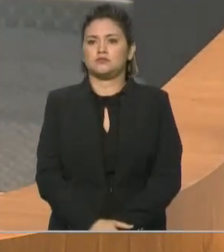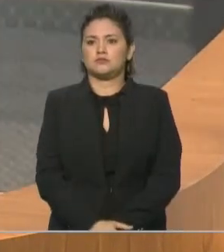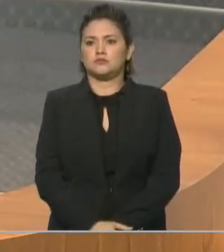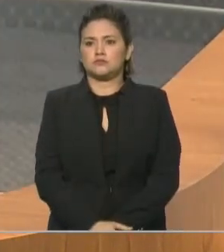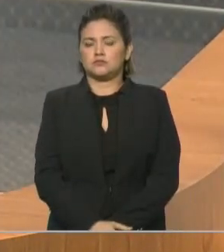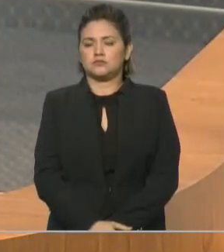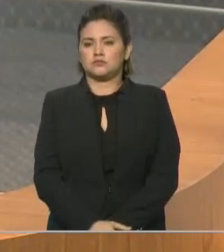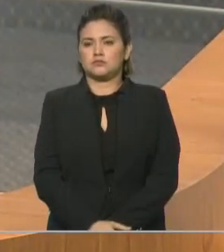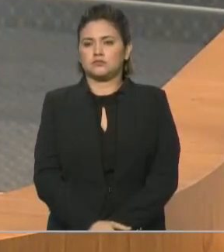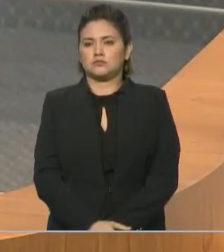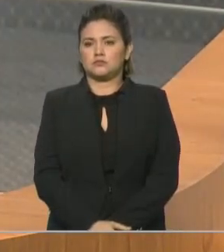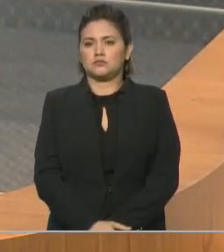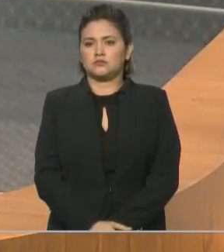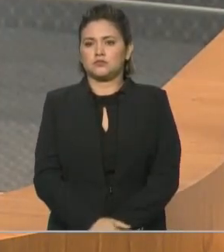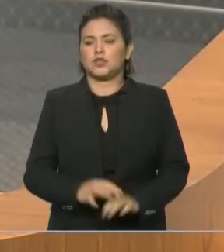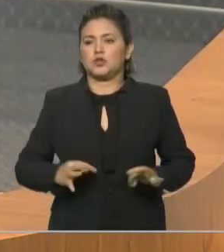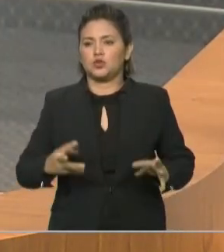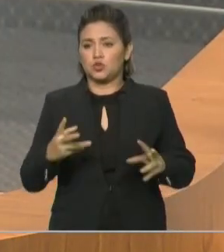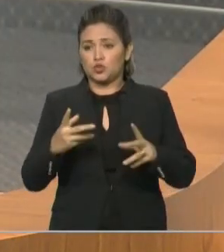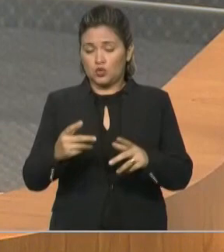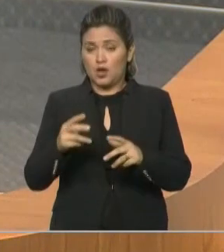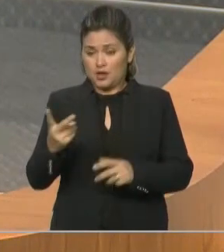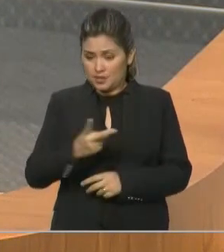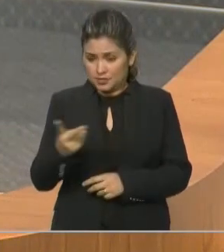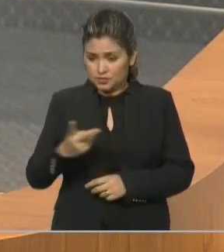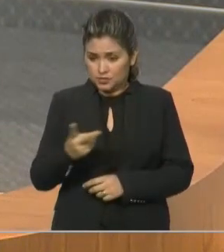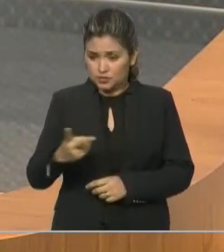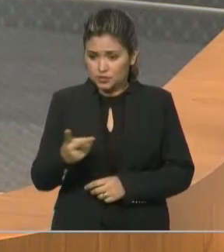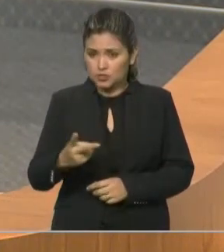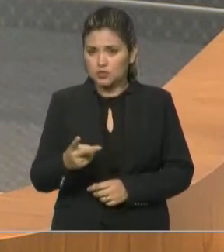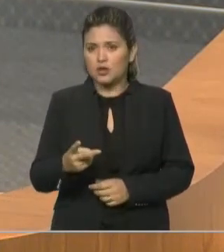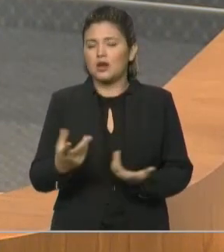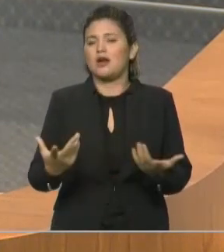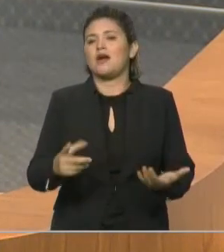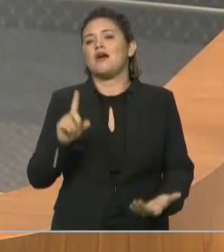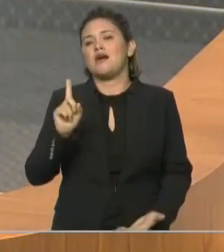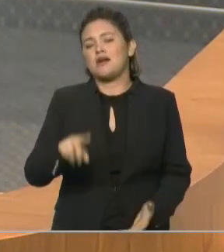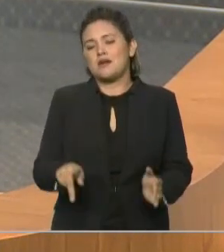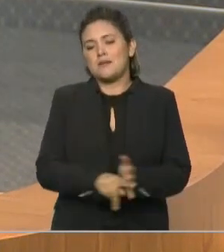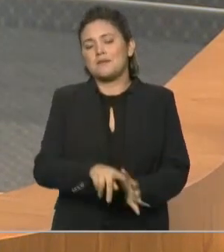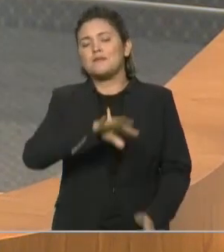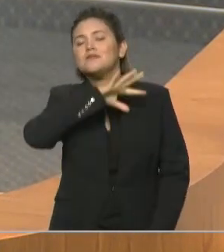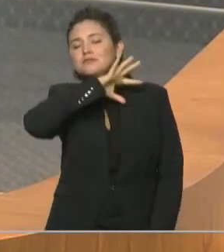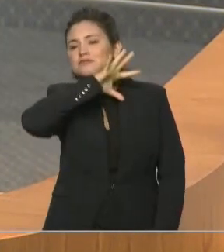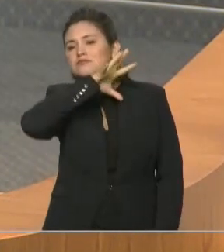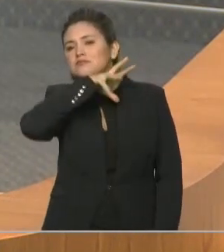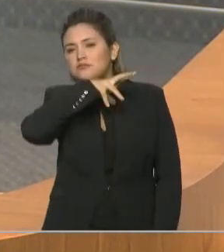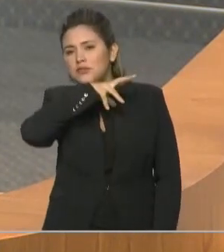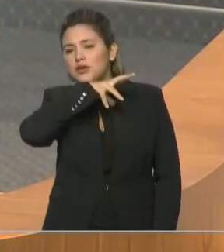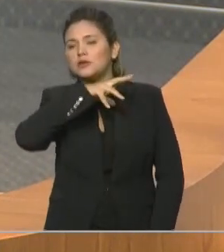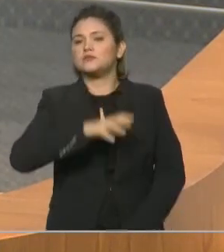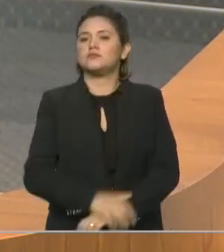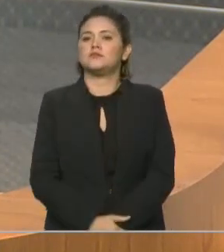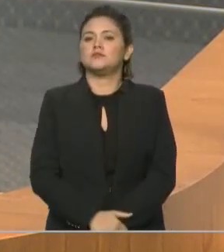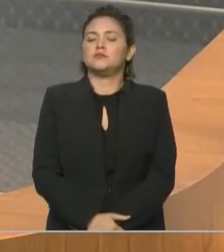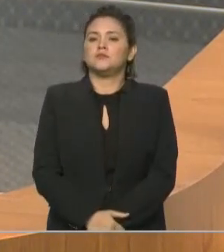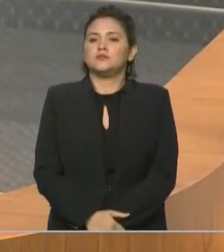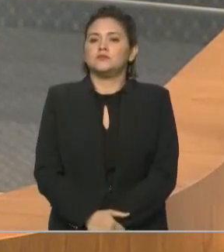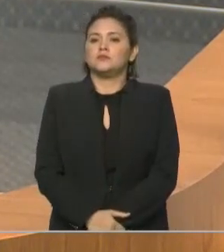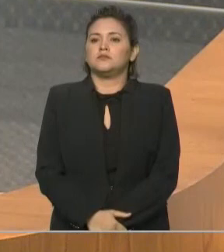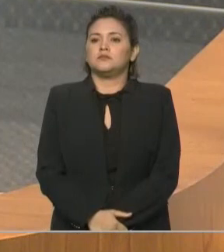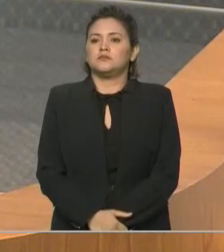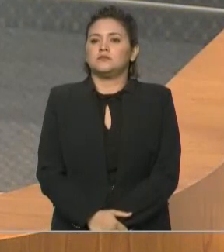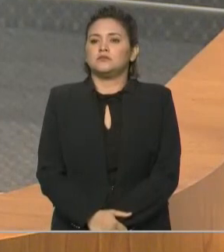informação técnica. Todas 2 pertencentes ao consórcio Alumar. As que têm são qualificadas como